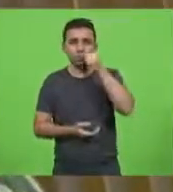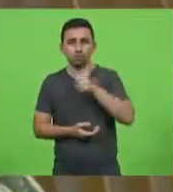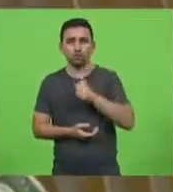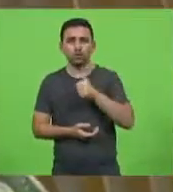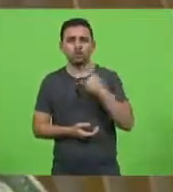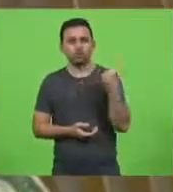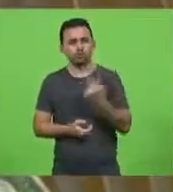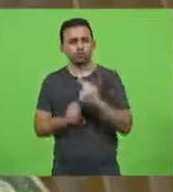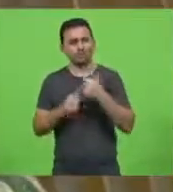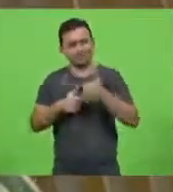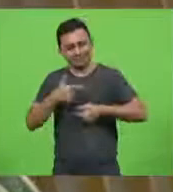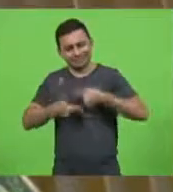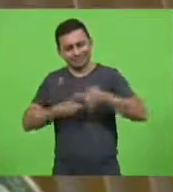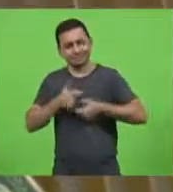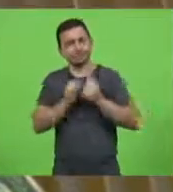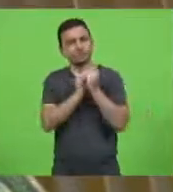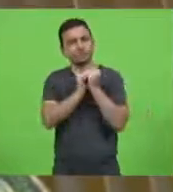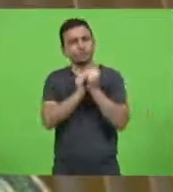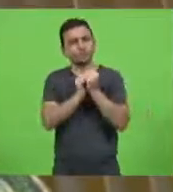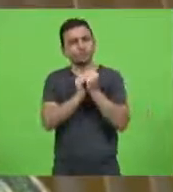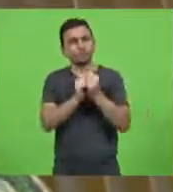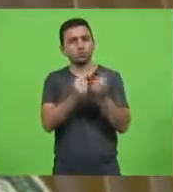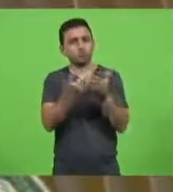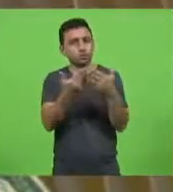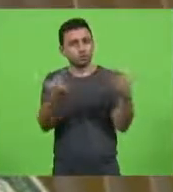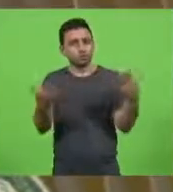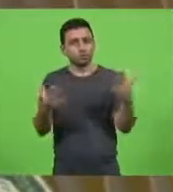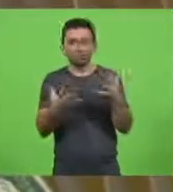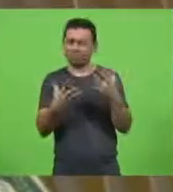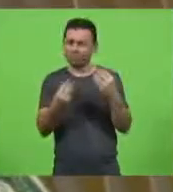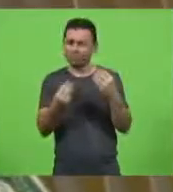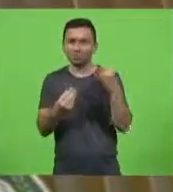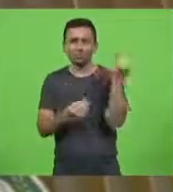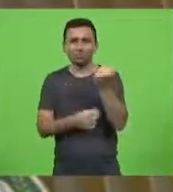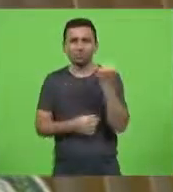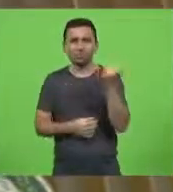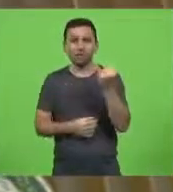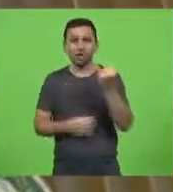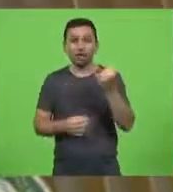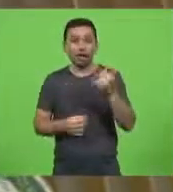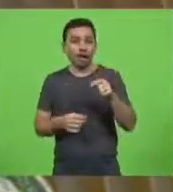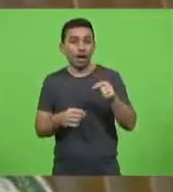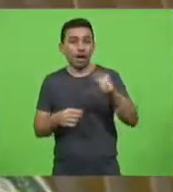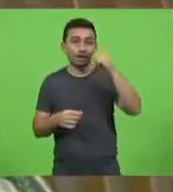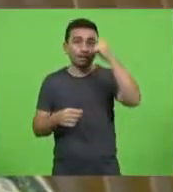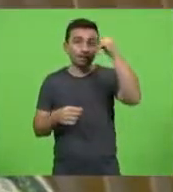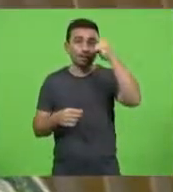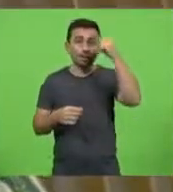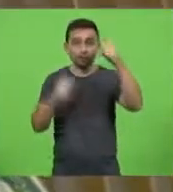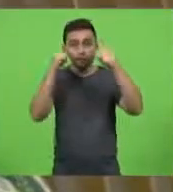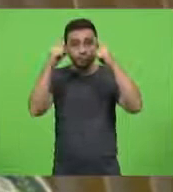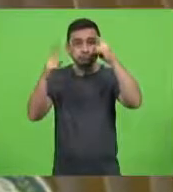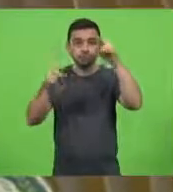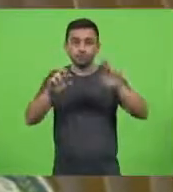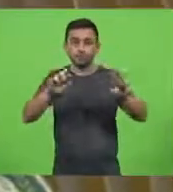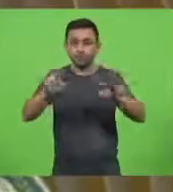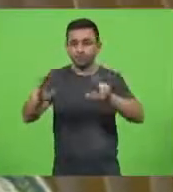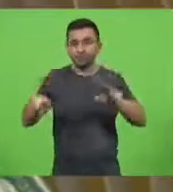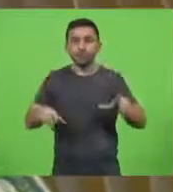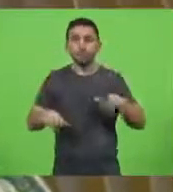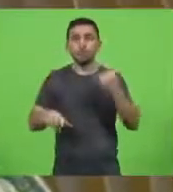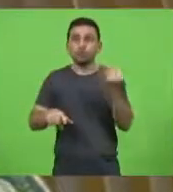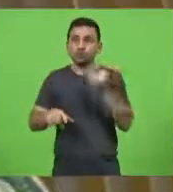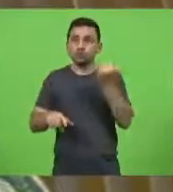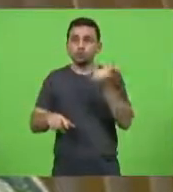trabalha em parceria, e os senhores são muito importantes, né. A divergência de ideias, ela é importante para nós chegarmos denominadores